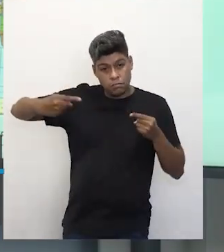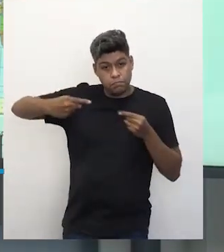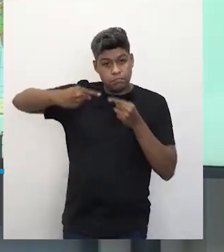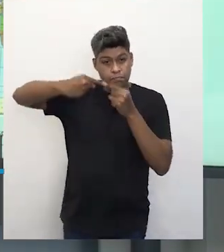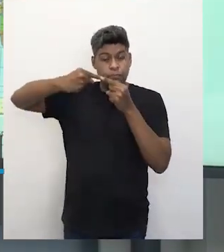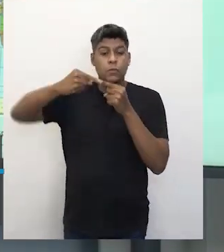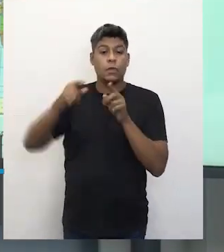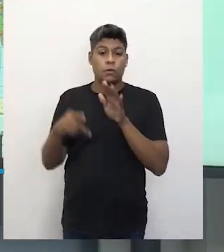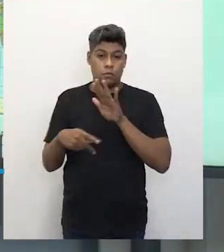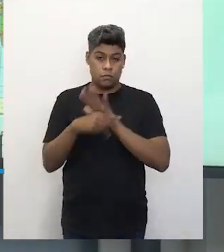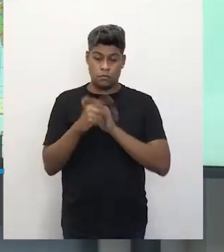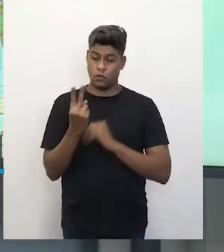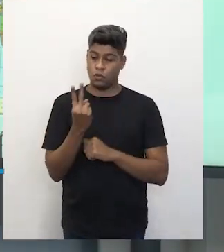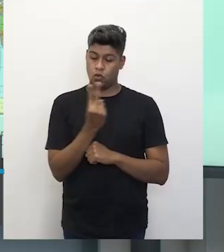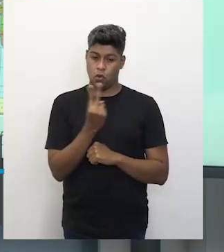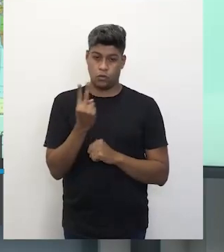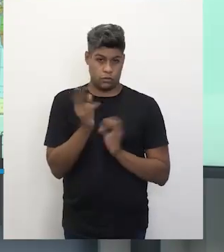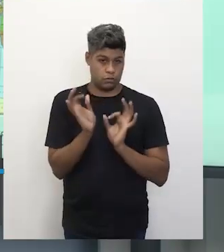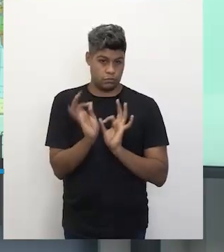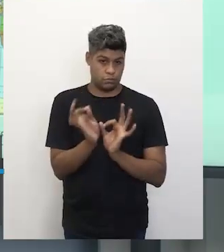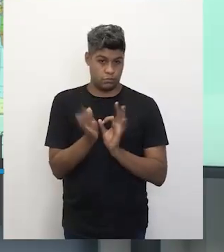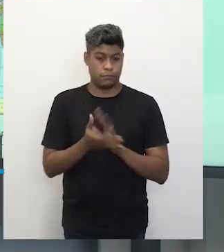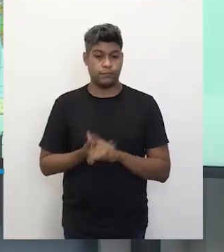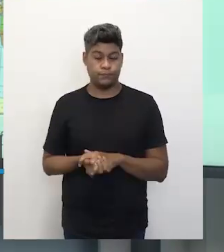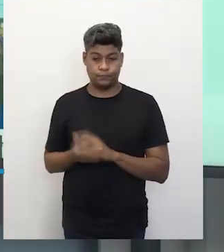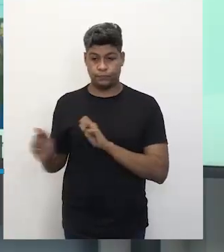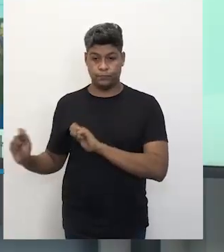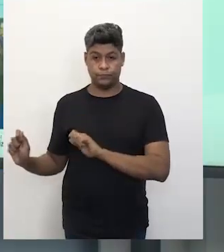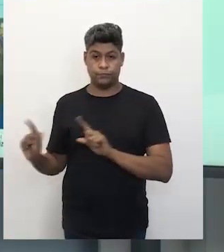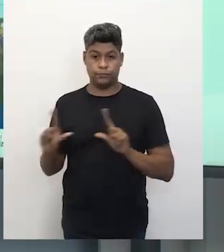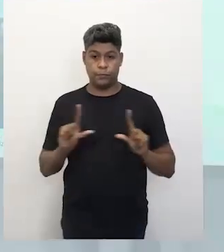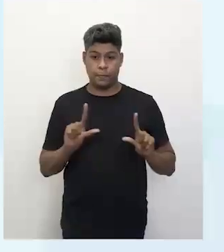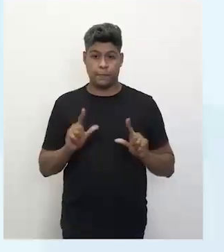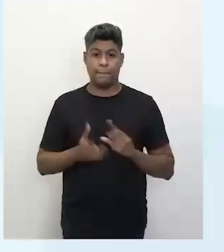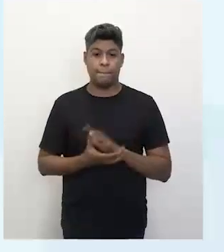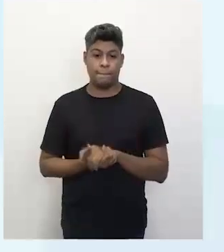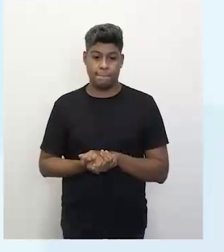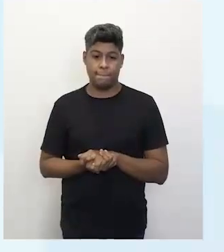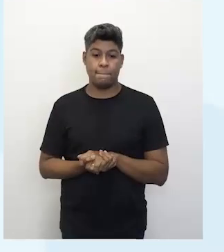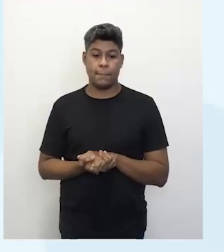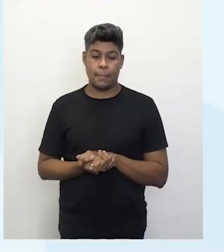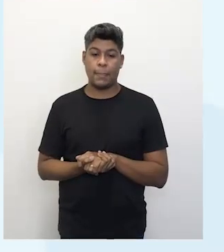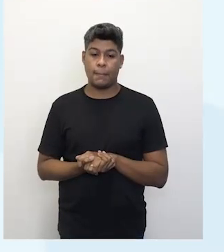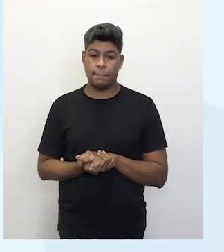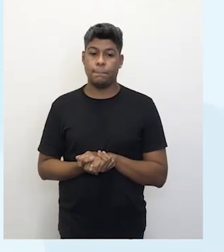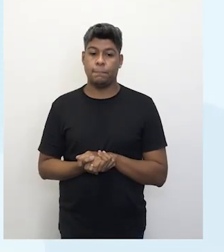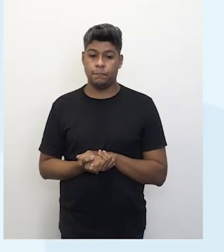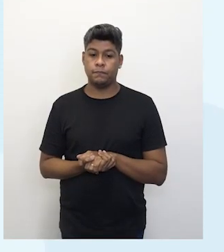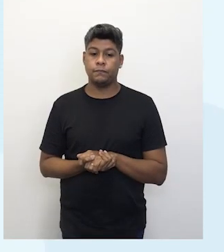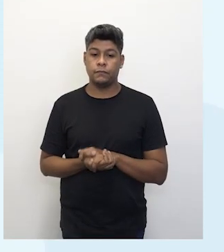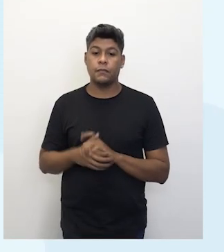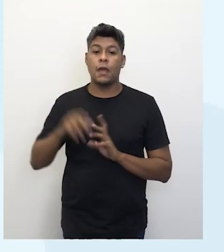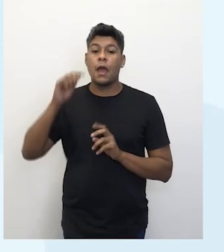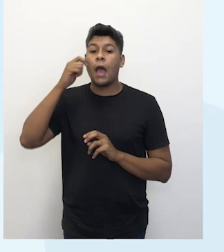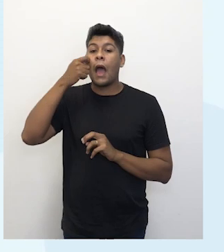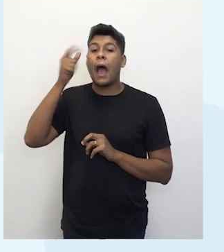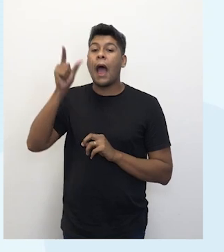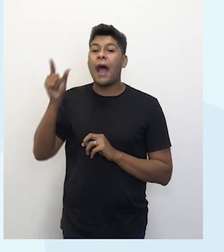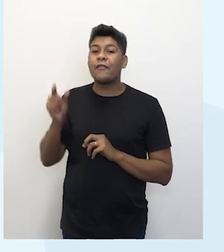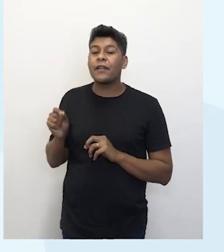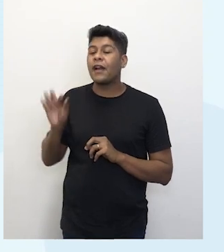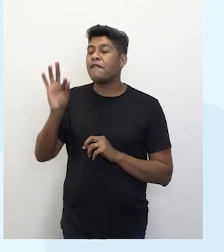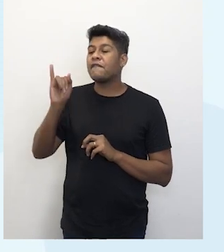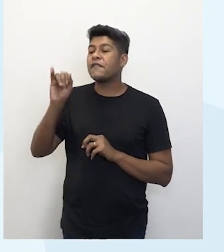entre esses dois continentes acerto vamos lá pra próxima tela aí nós estamos vendo aí a África física